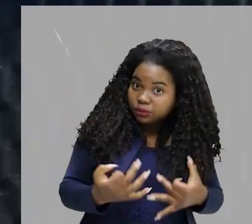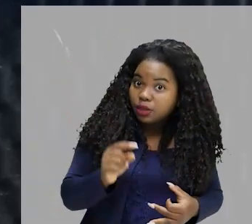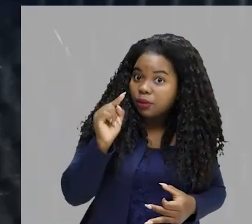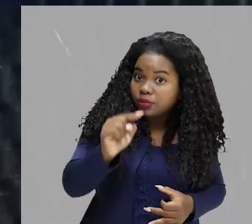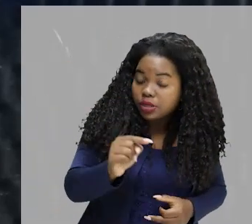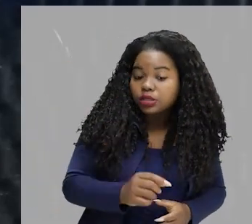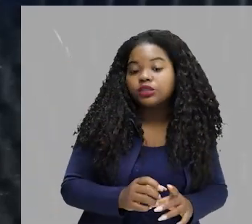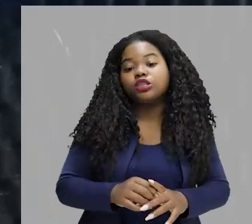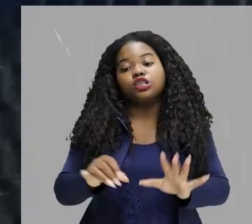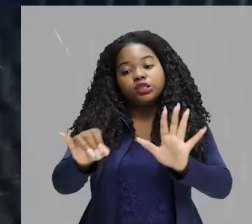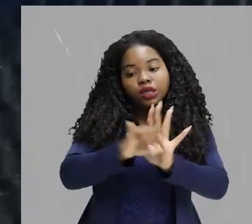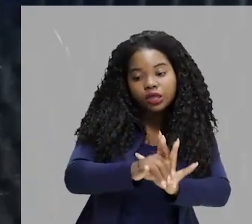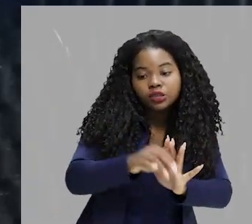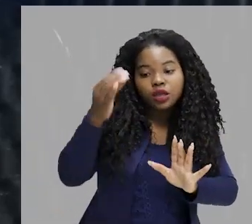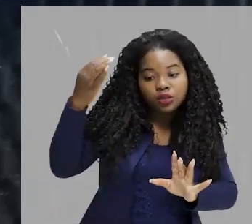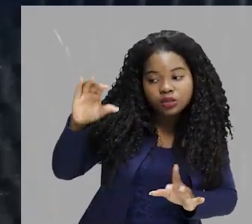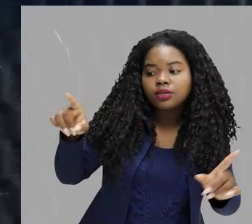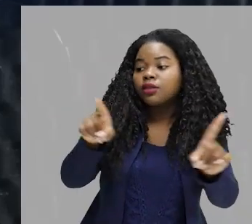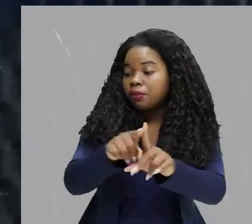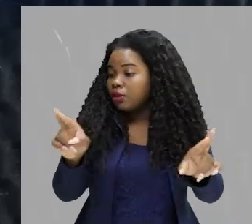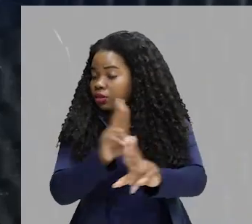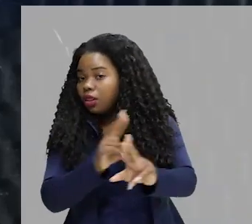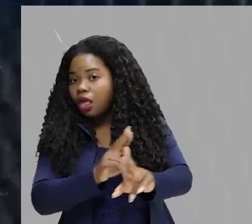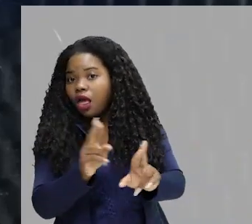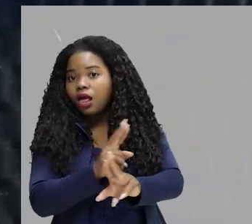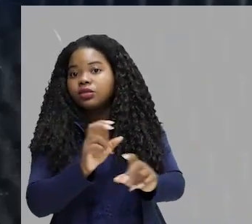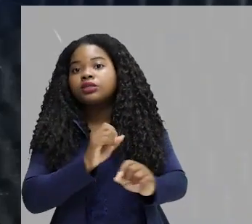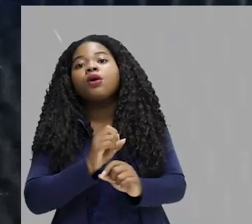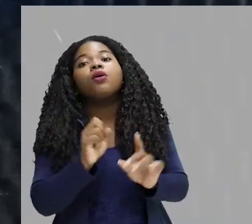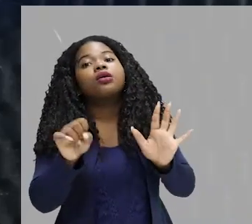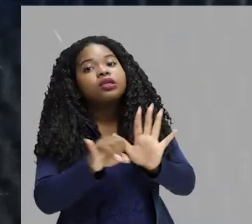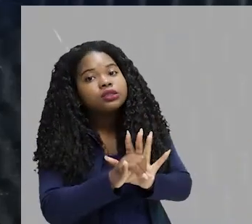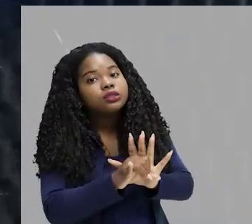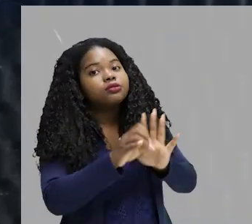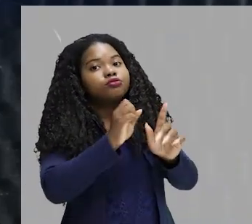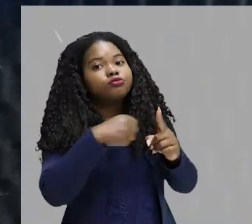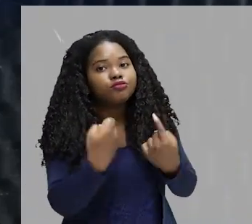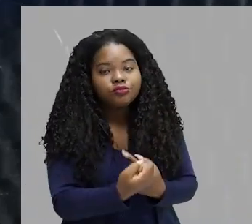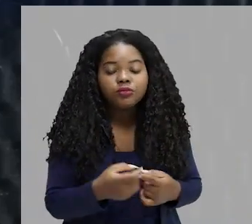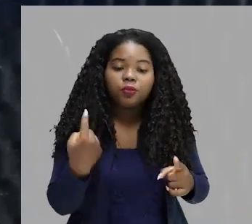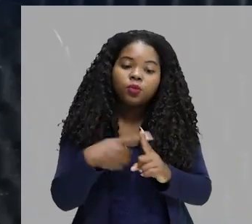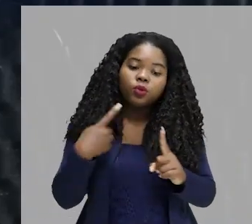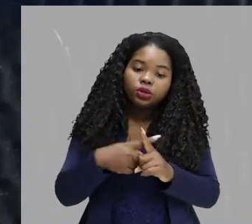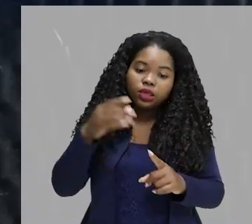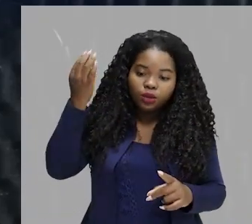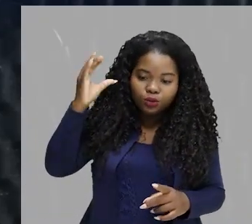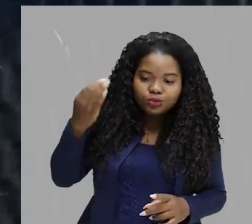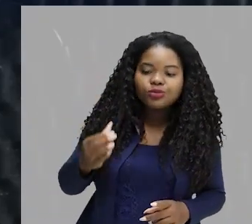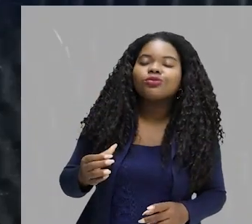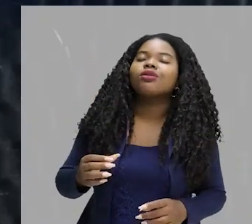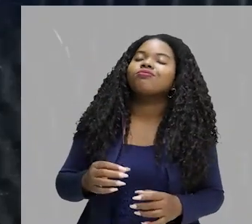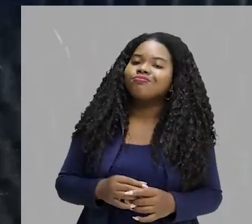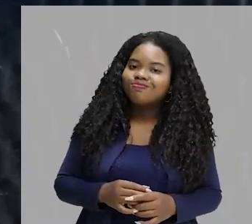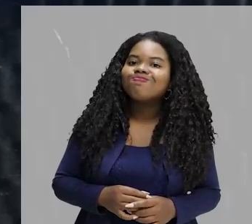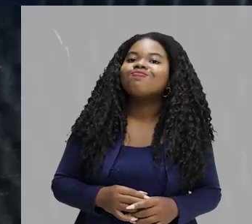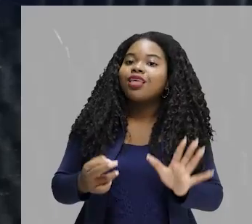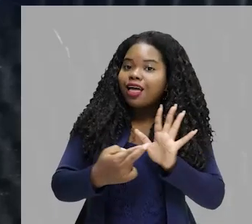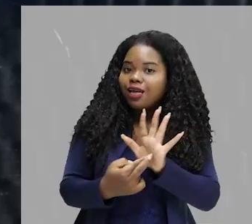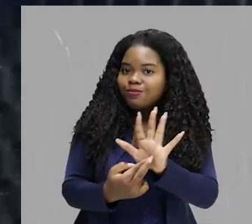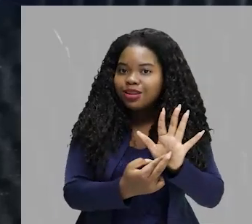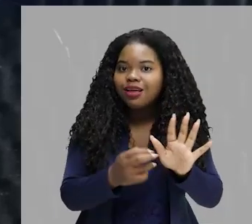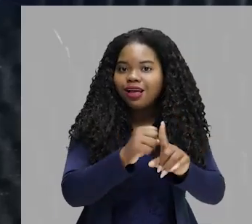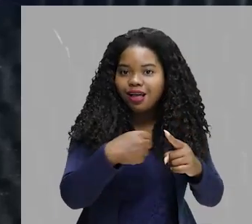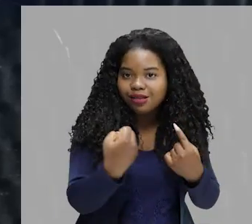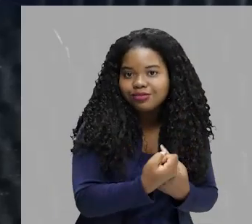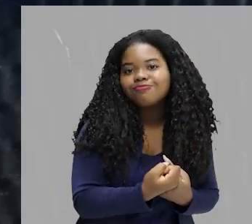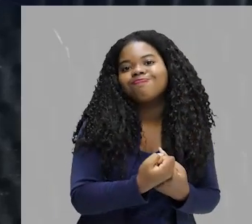identidade cultural, eu também estou falando sobre identidade social, porque a cultura é um elemento da sociedade, que forma a sociedade,